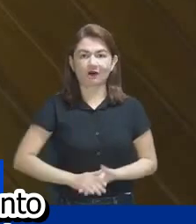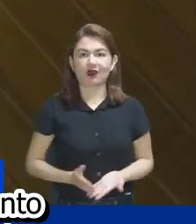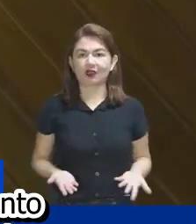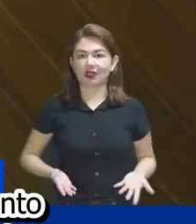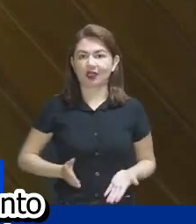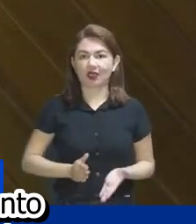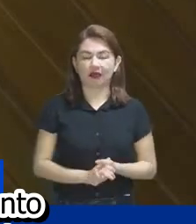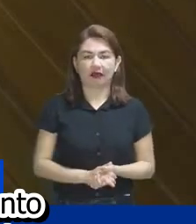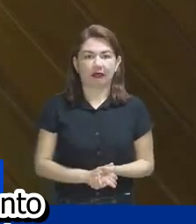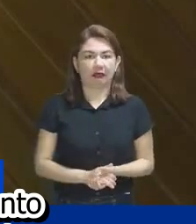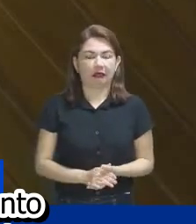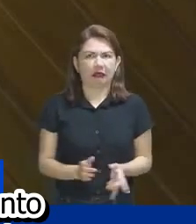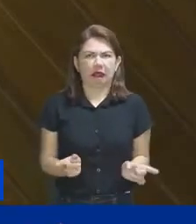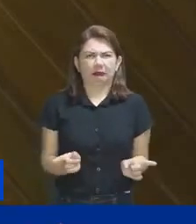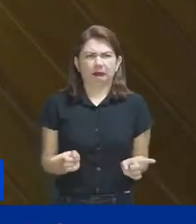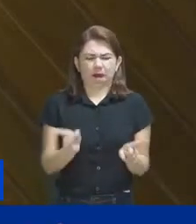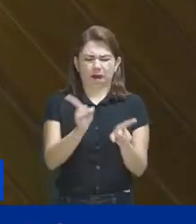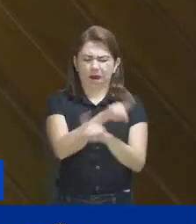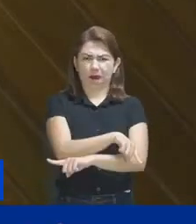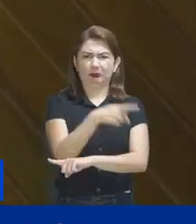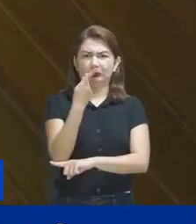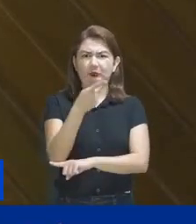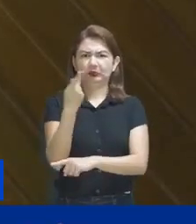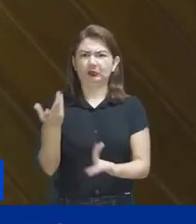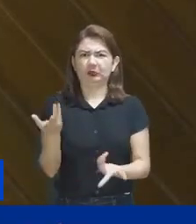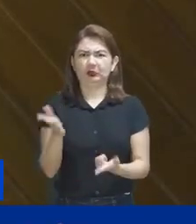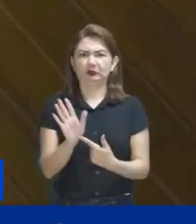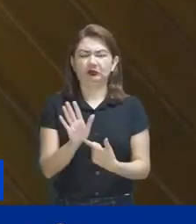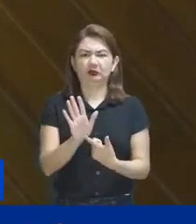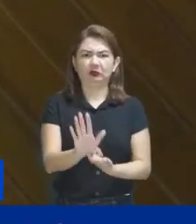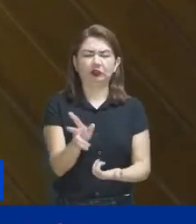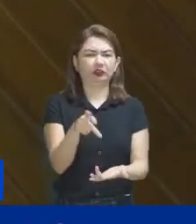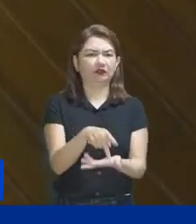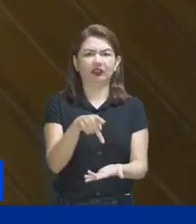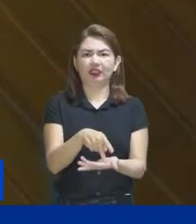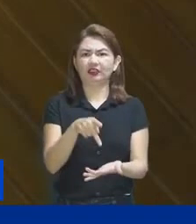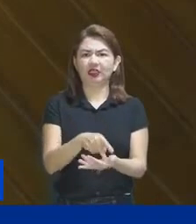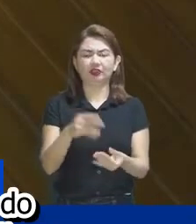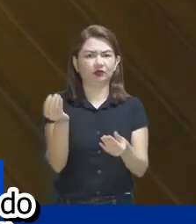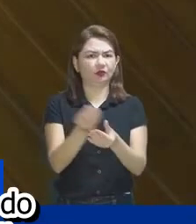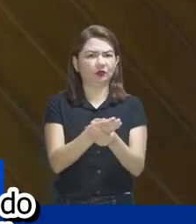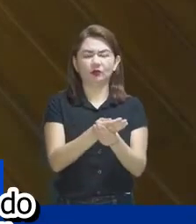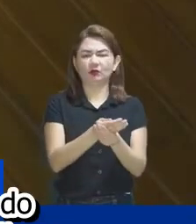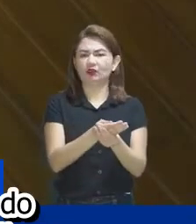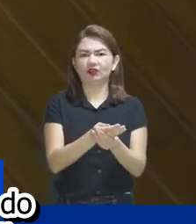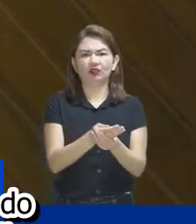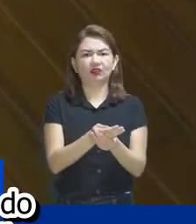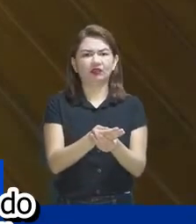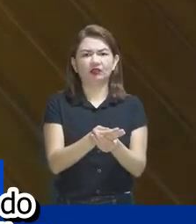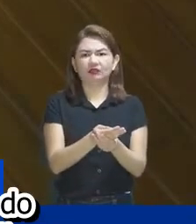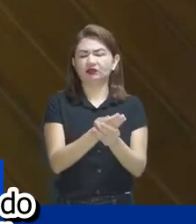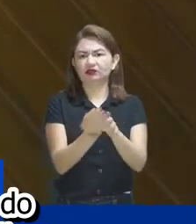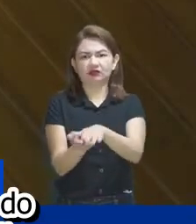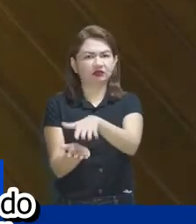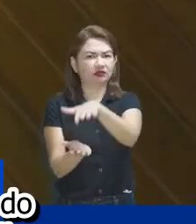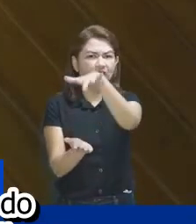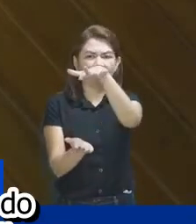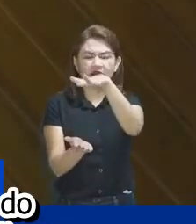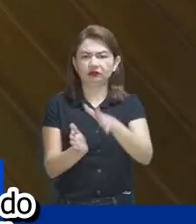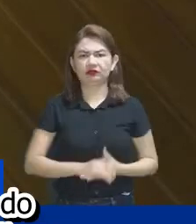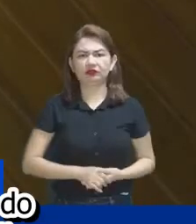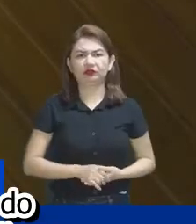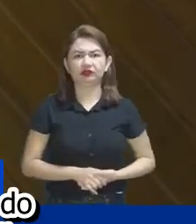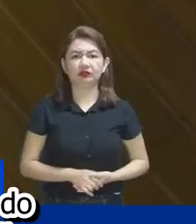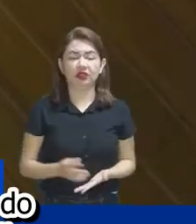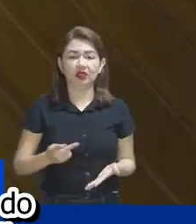completamente impróprio e contraditório, ele não retratou em momento nenhum a realidade dos autos. não retratou em momento nenhum a realidade do